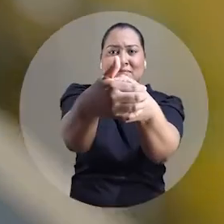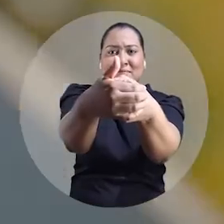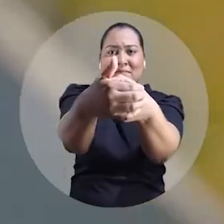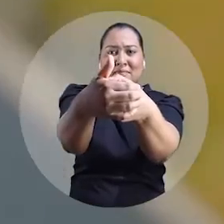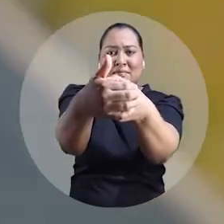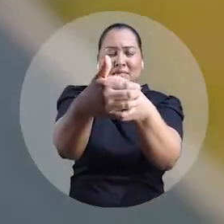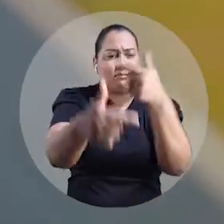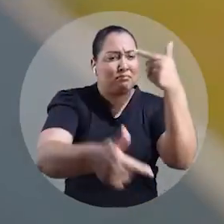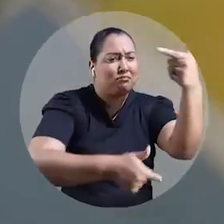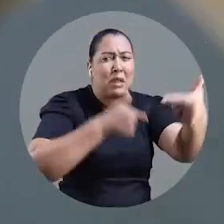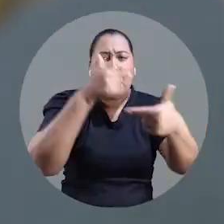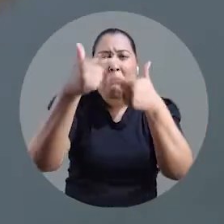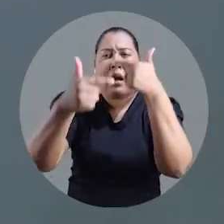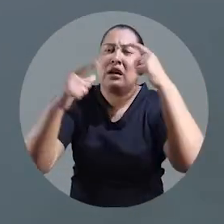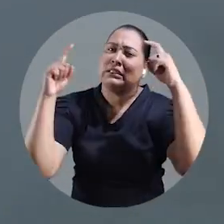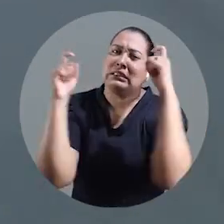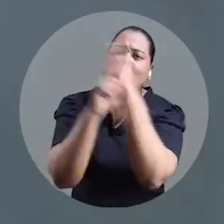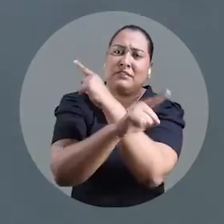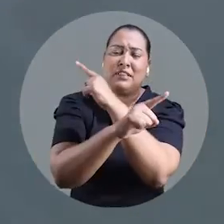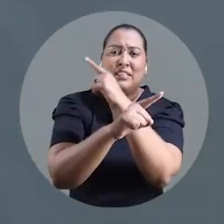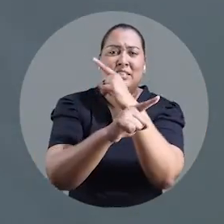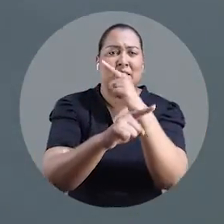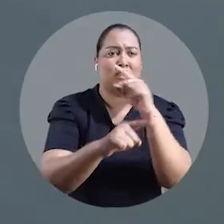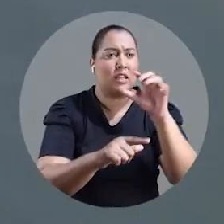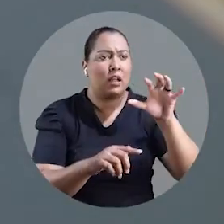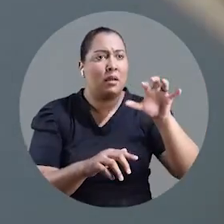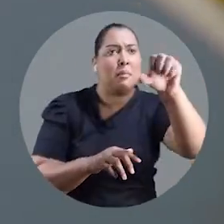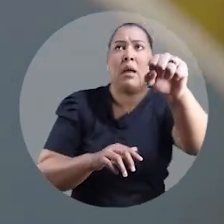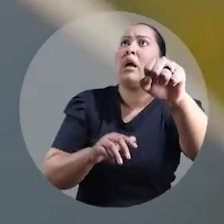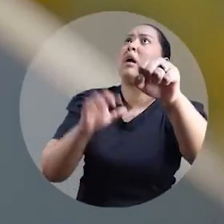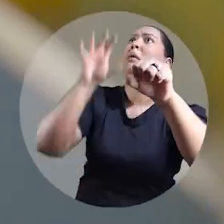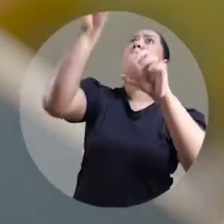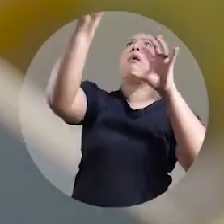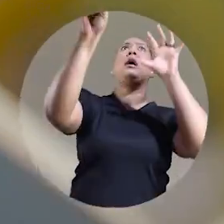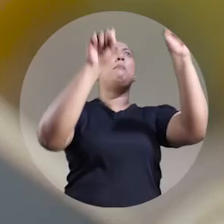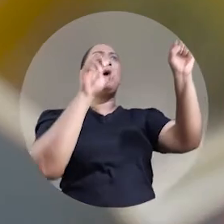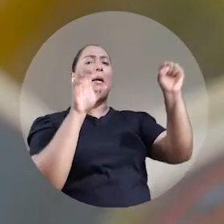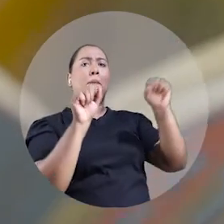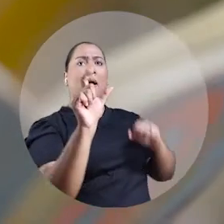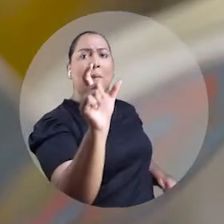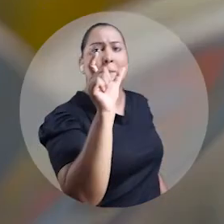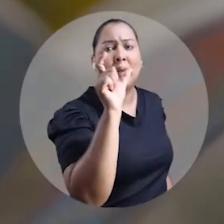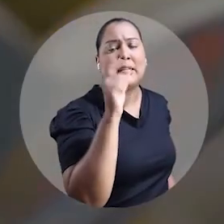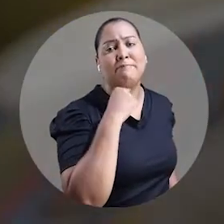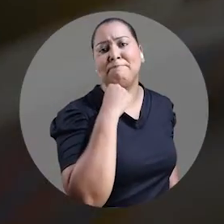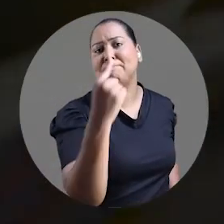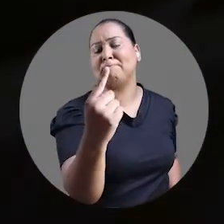Que trabalho! Não posso apanhá-lo com palavra alguma.